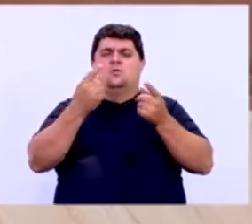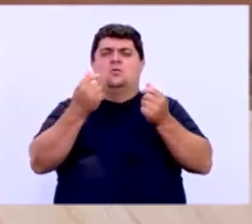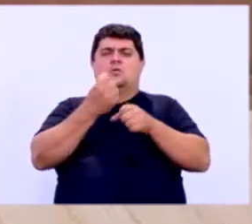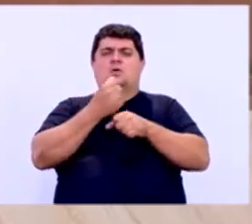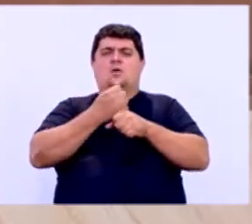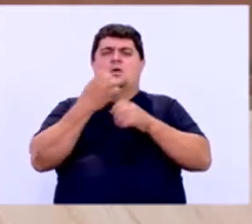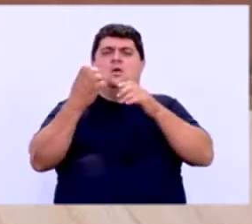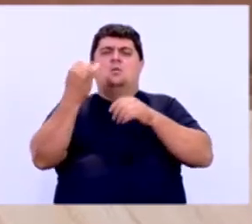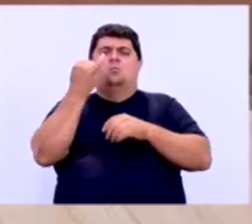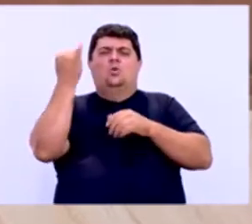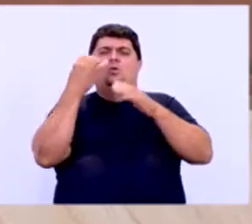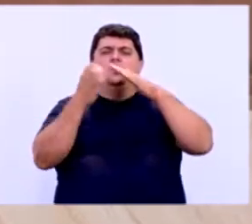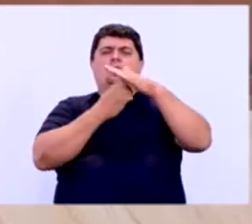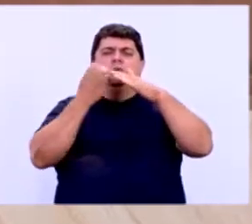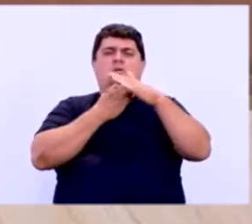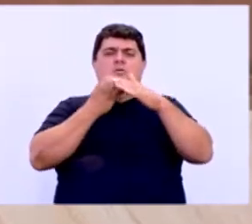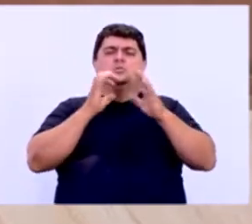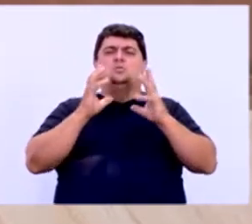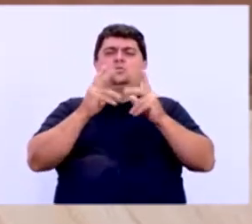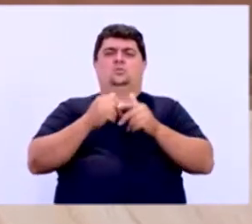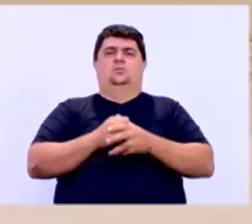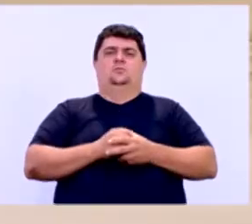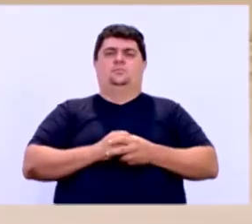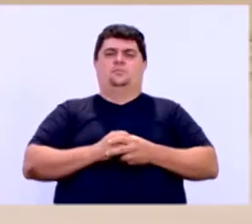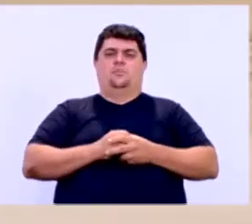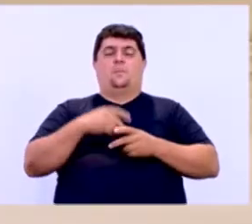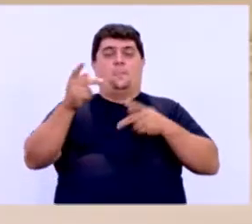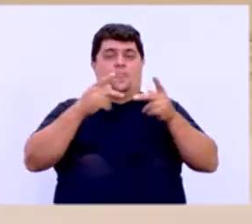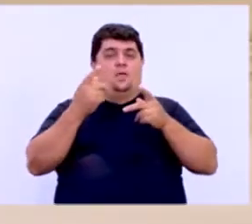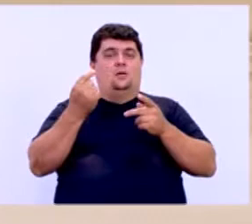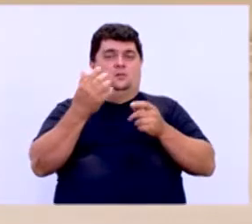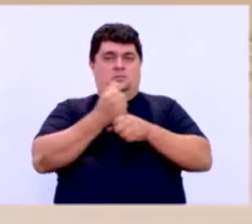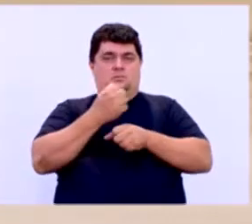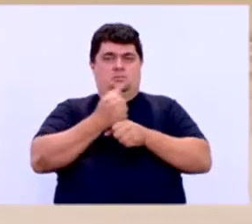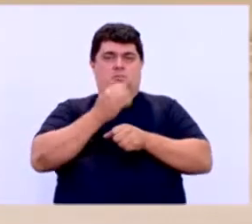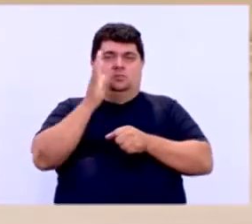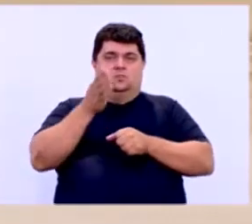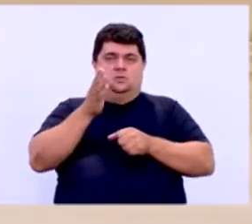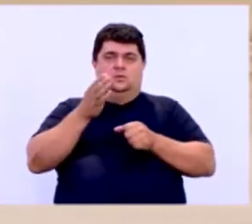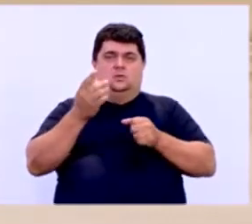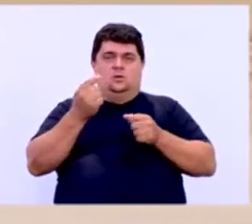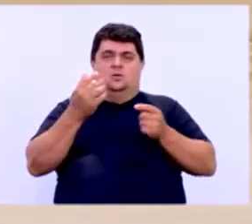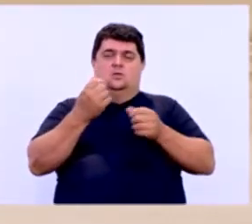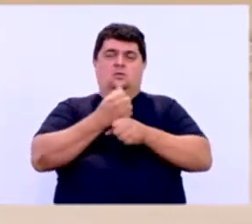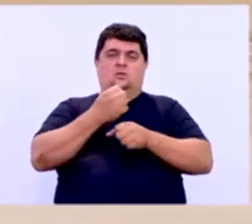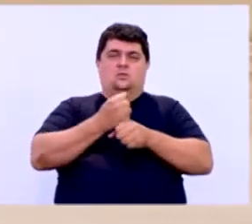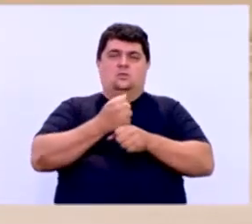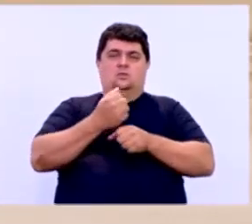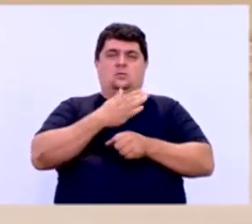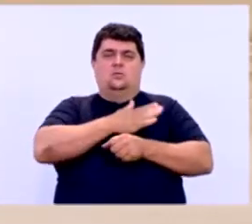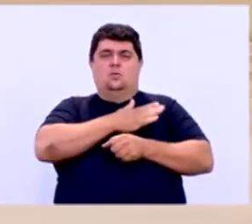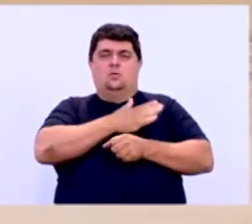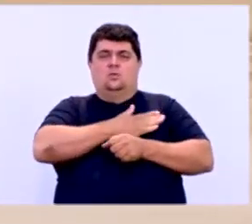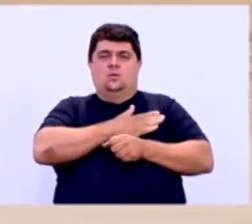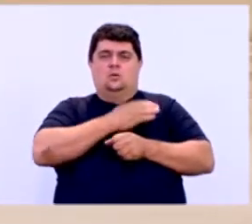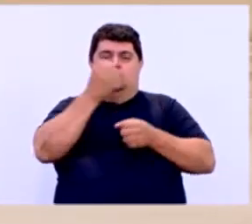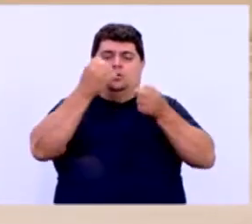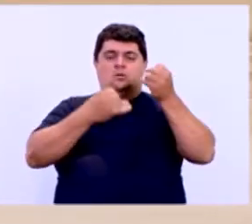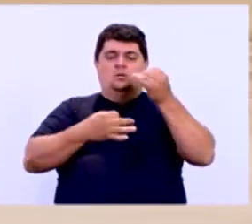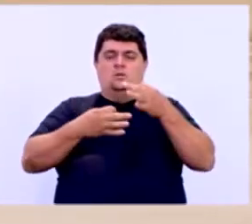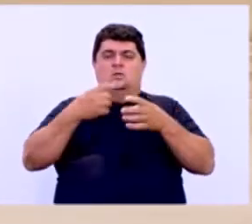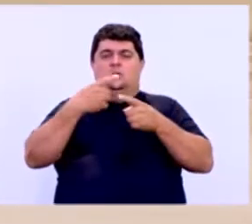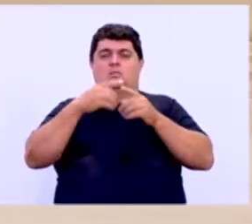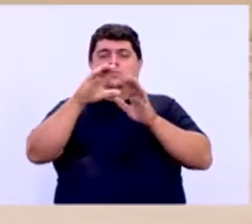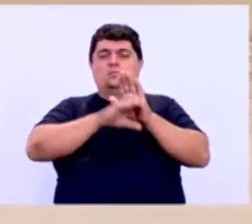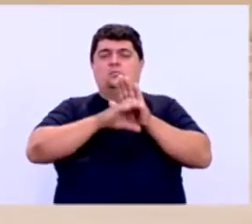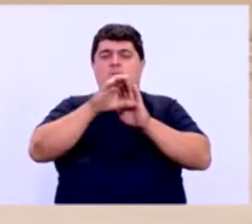também nas empresas, nas instituições. O planejamento financeiro, para nós falarmos sobre planejamento financeiro, eu gostaria de falar para os alunos sobre o